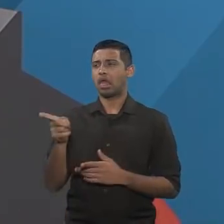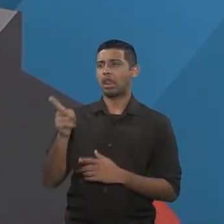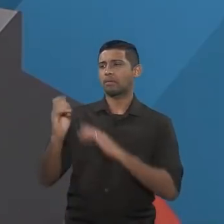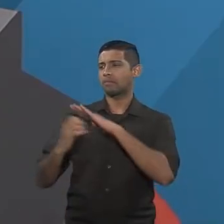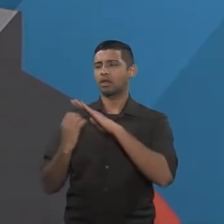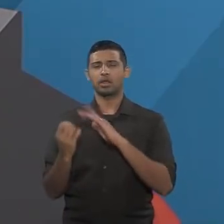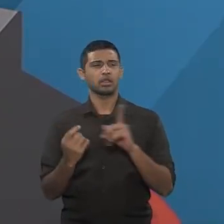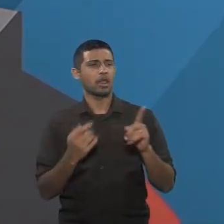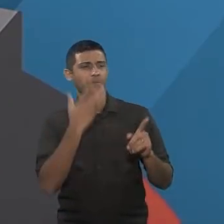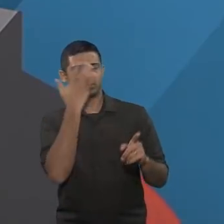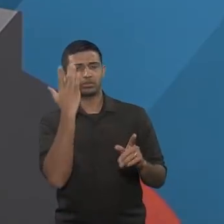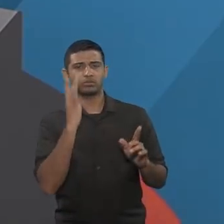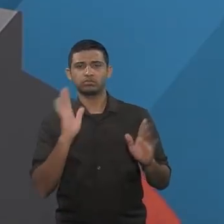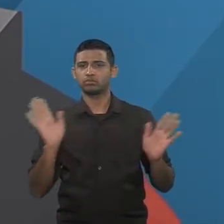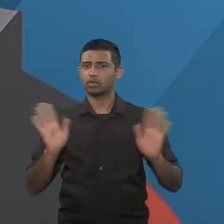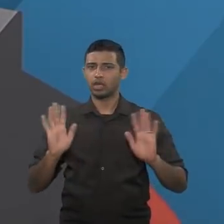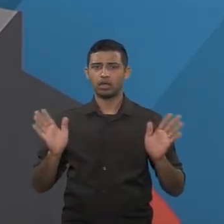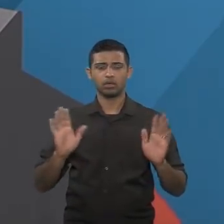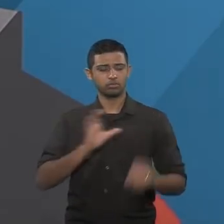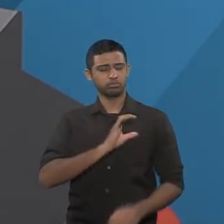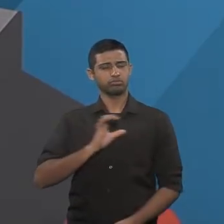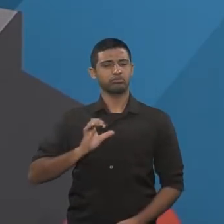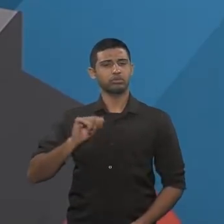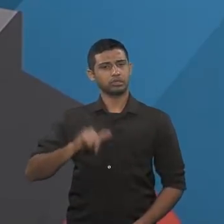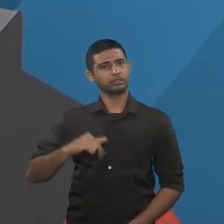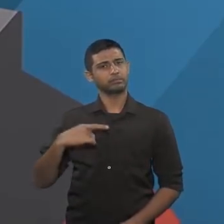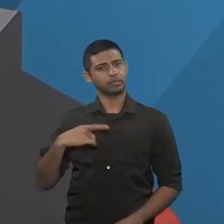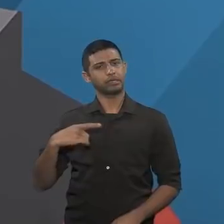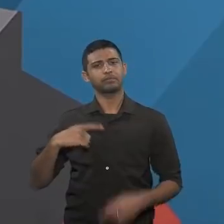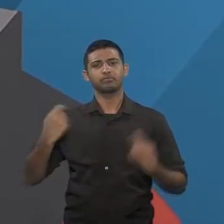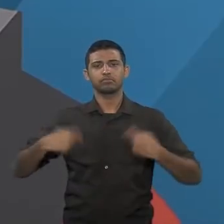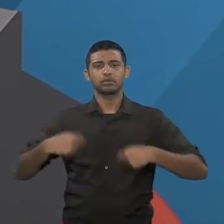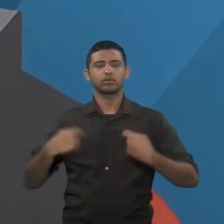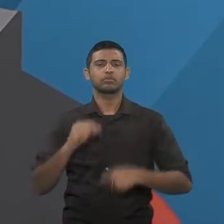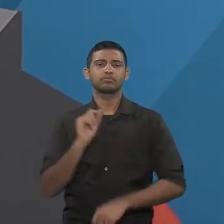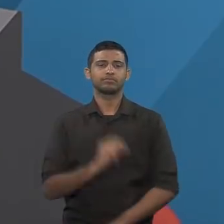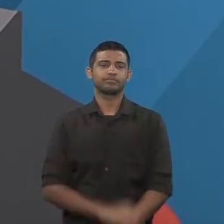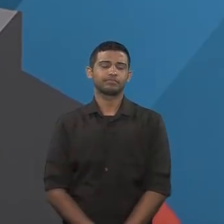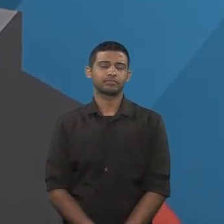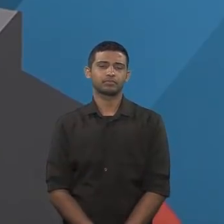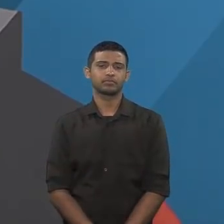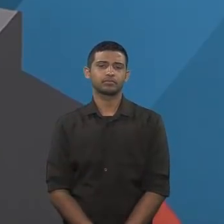pessoa, empresa, não é isso não. A CPI tem que ter como condição